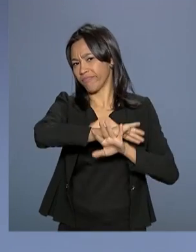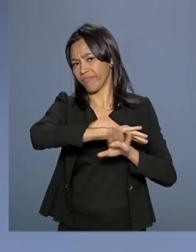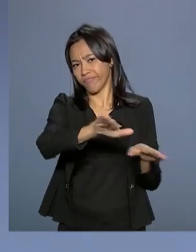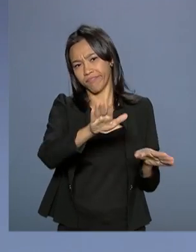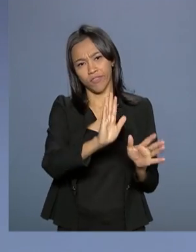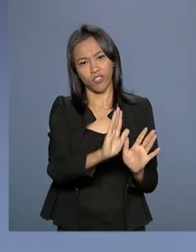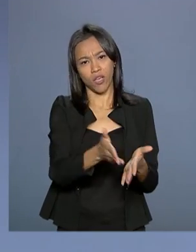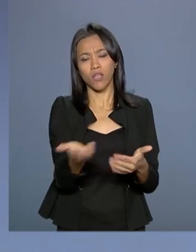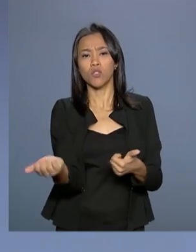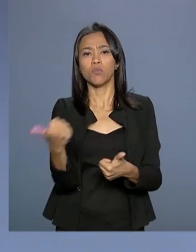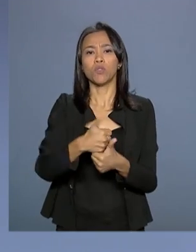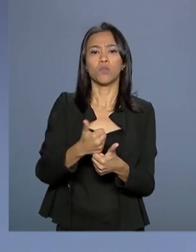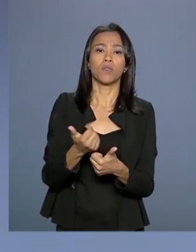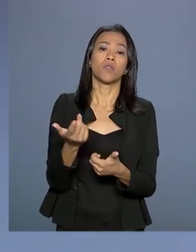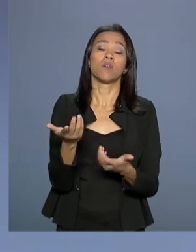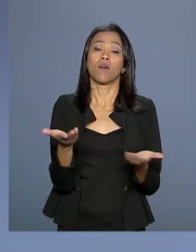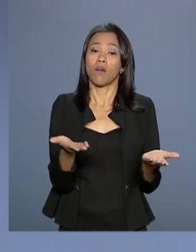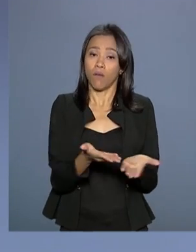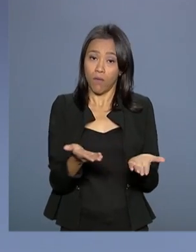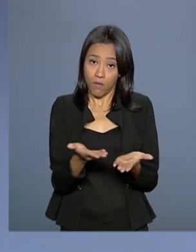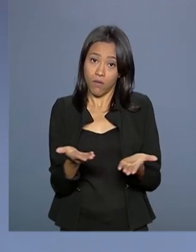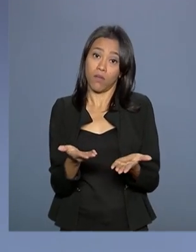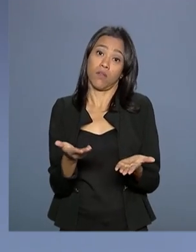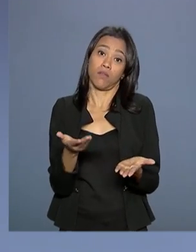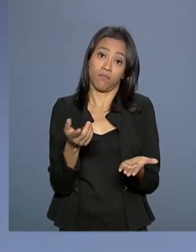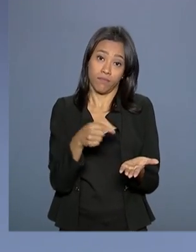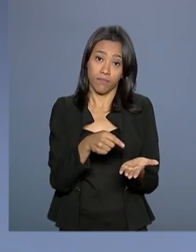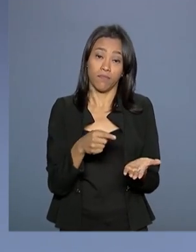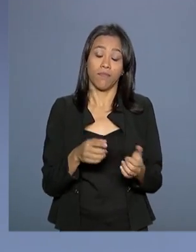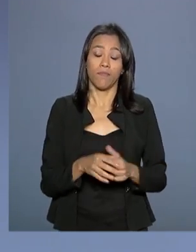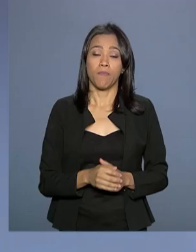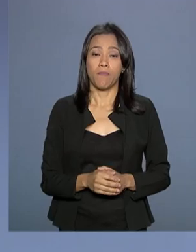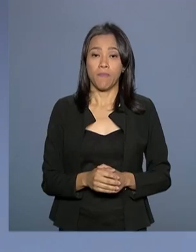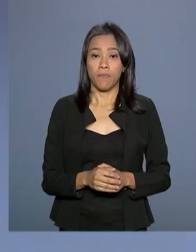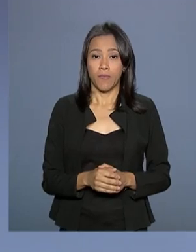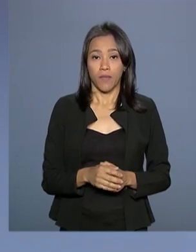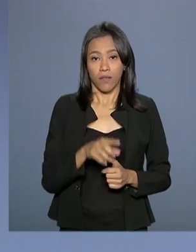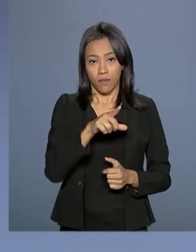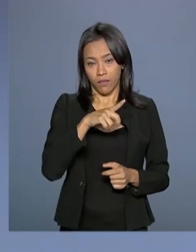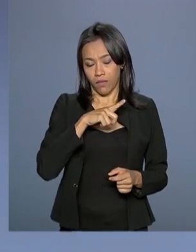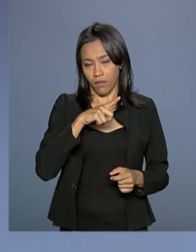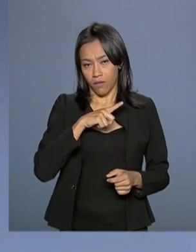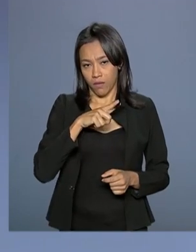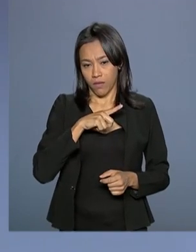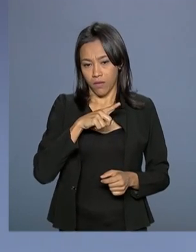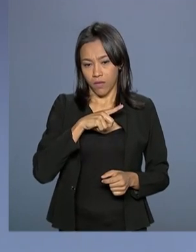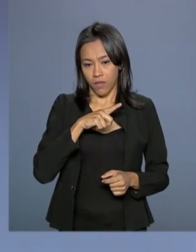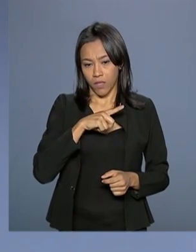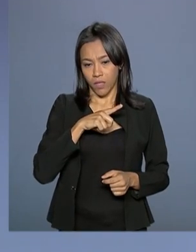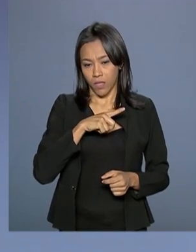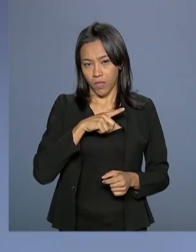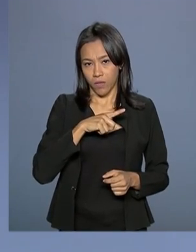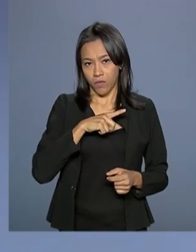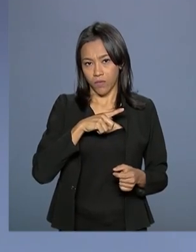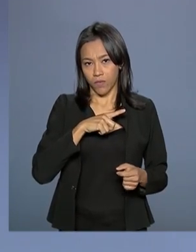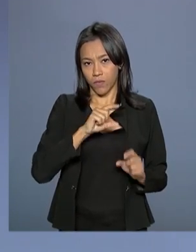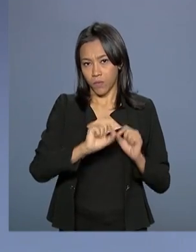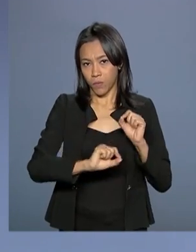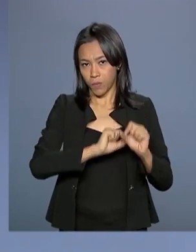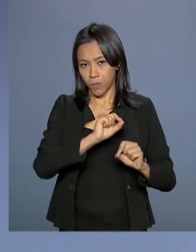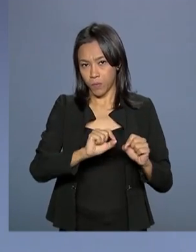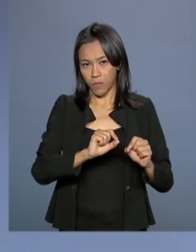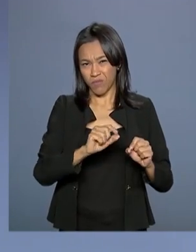agenda e nasceu já com visto de origem, uma agenda que, no fundo, não era de integração, era de